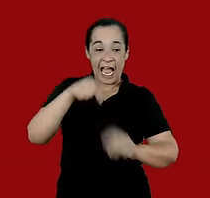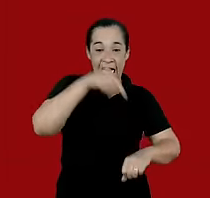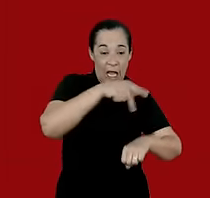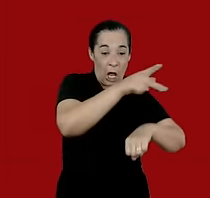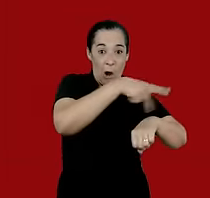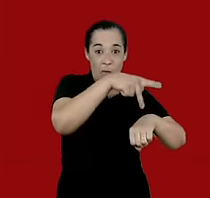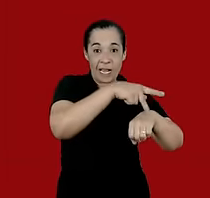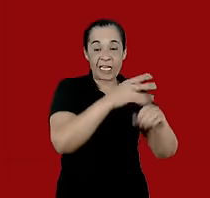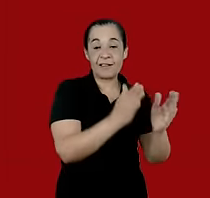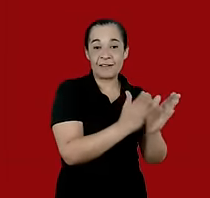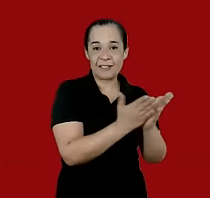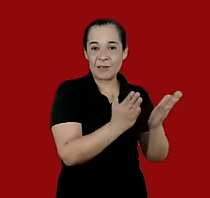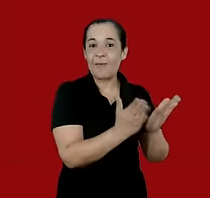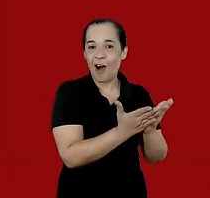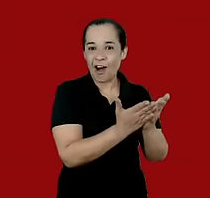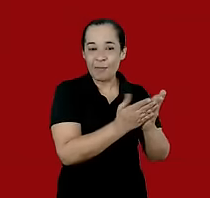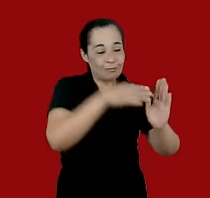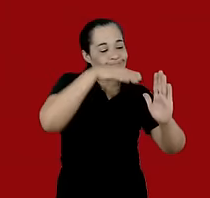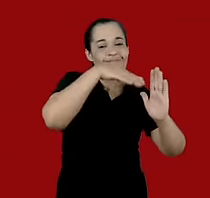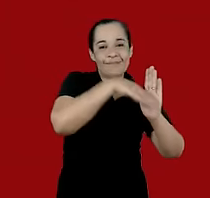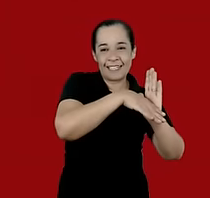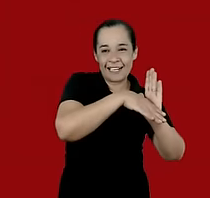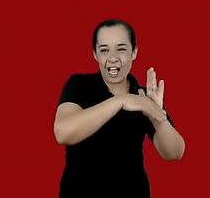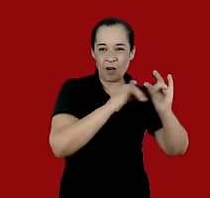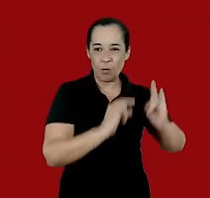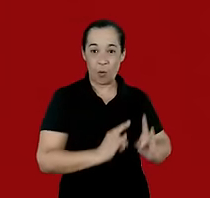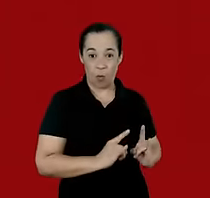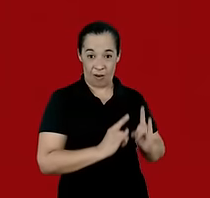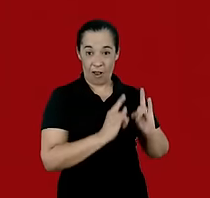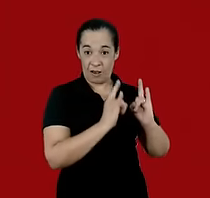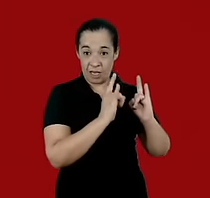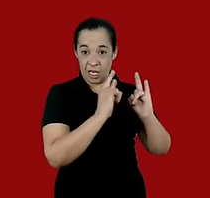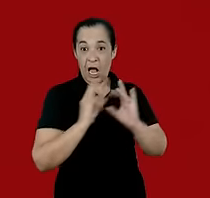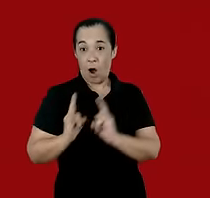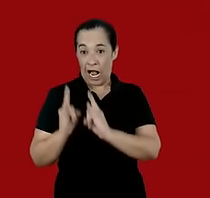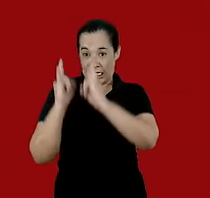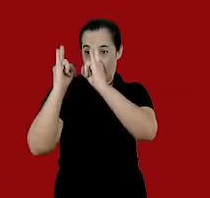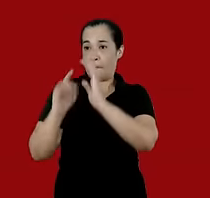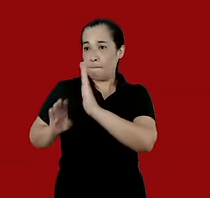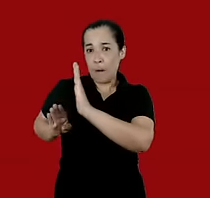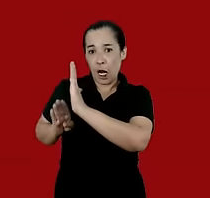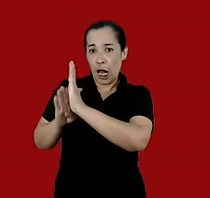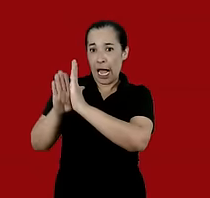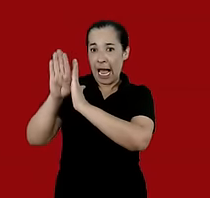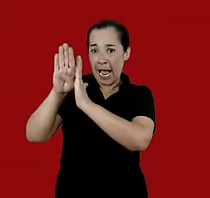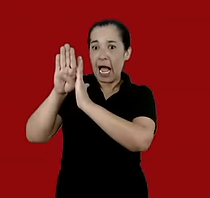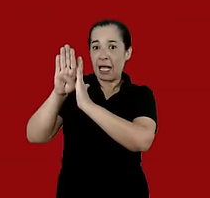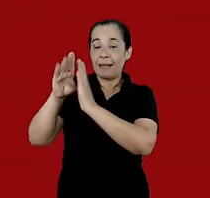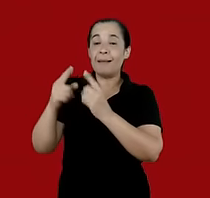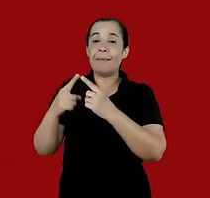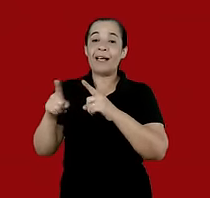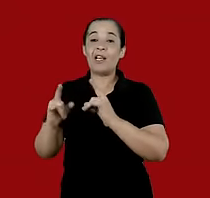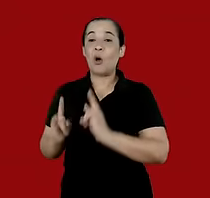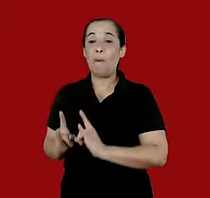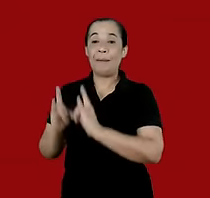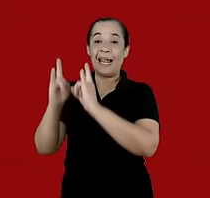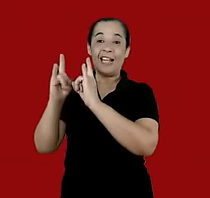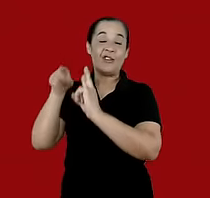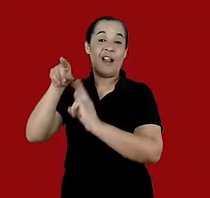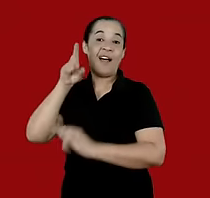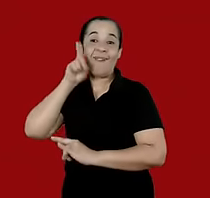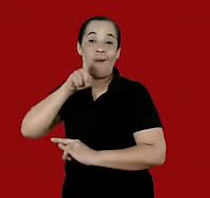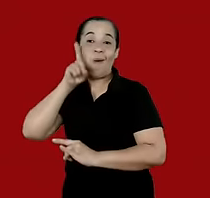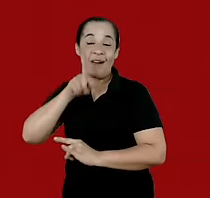que se a gente pegar a parte de mortgage o yeld subiu bastante mas o o spred subiu bastante mas o spred de crédito americano ainda está